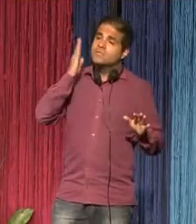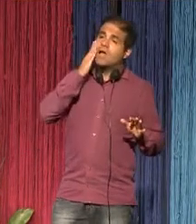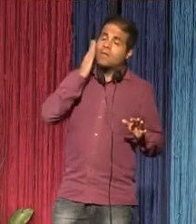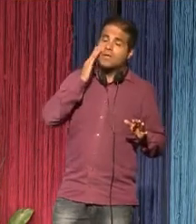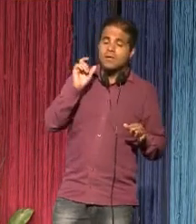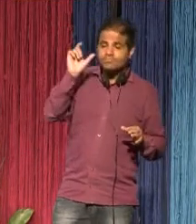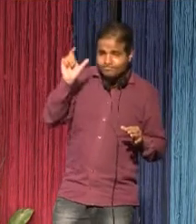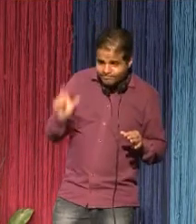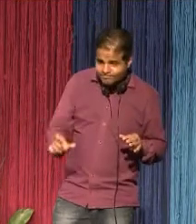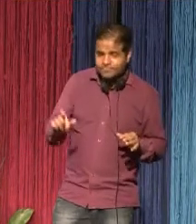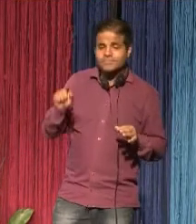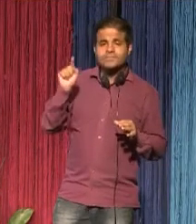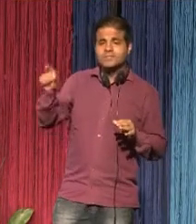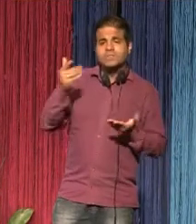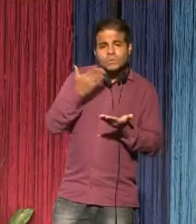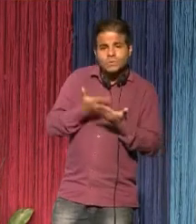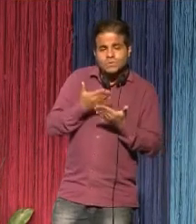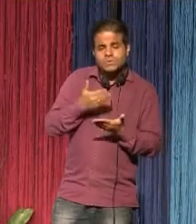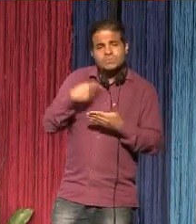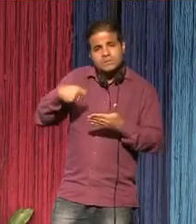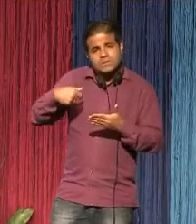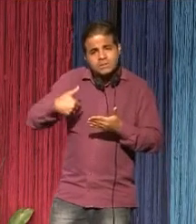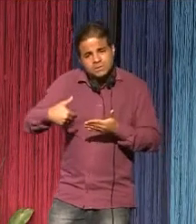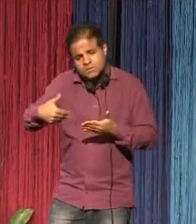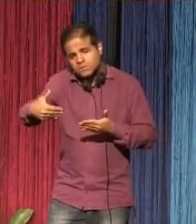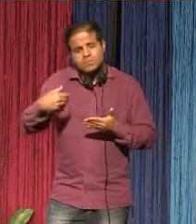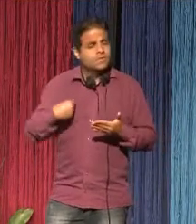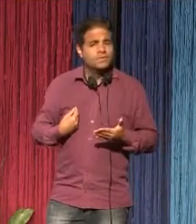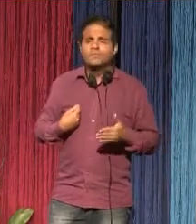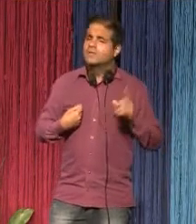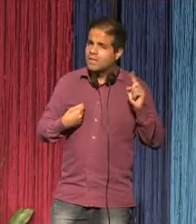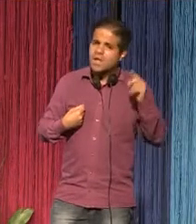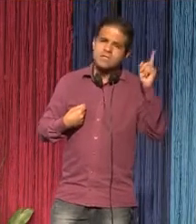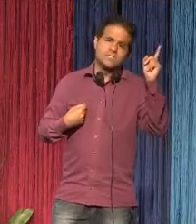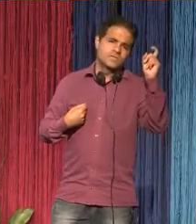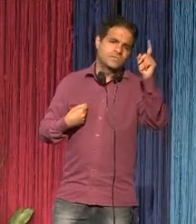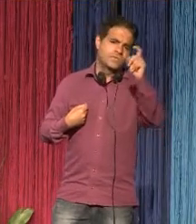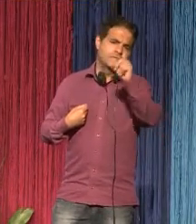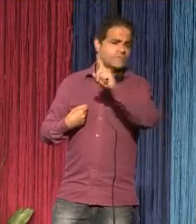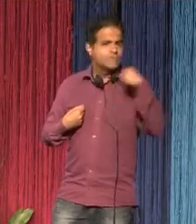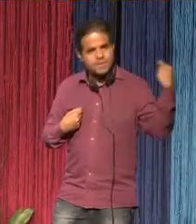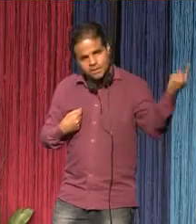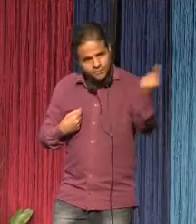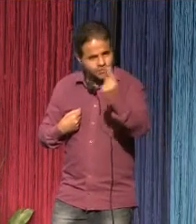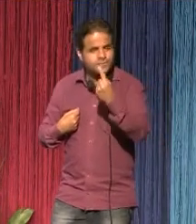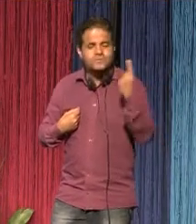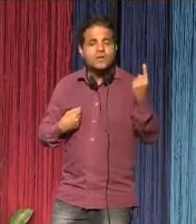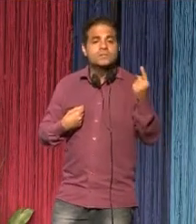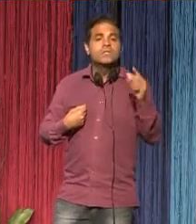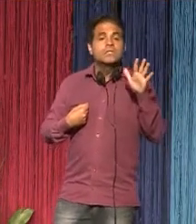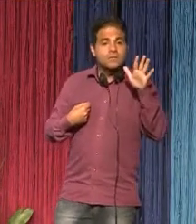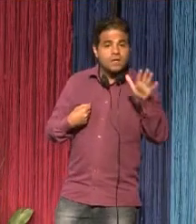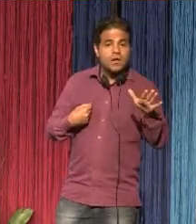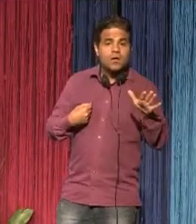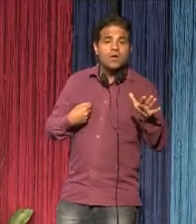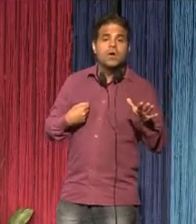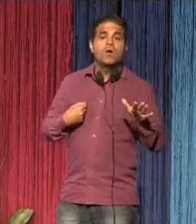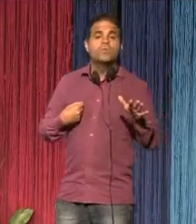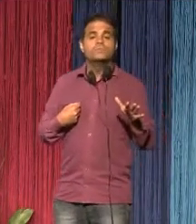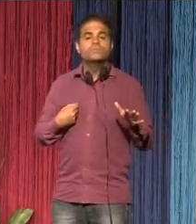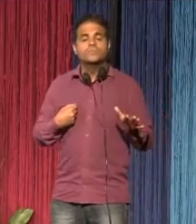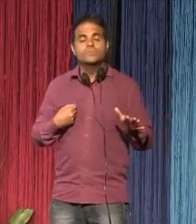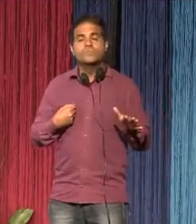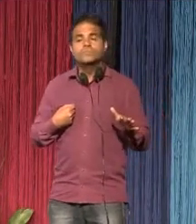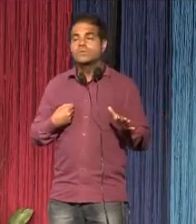reconhecer vicissitudes de uma vida que sempre foi muito difícil para nós, né? Então,